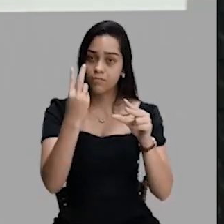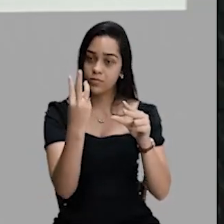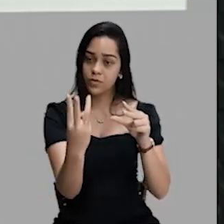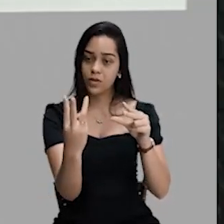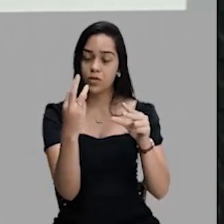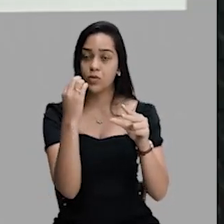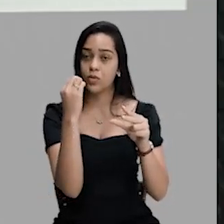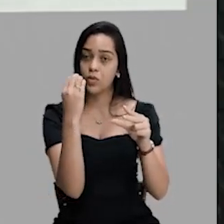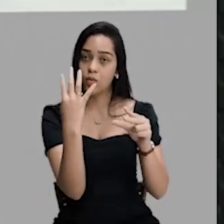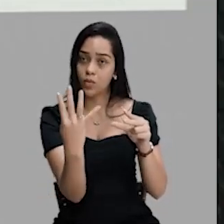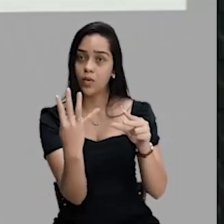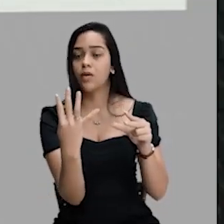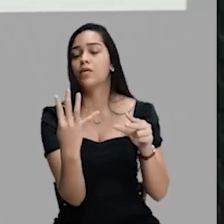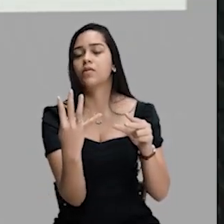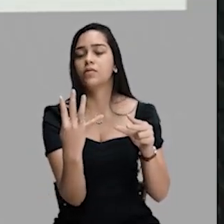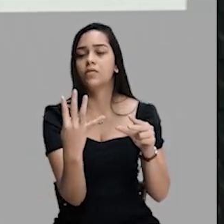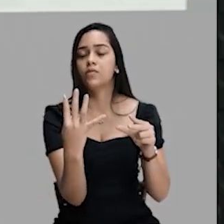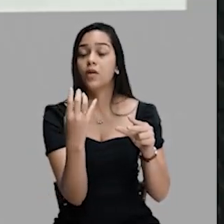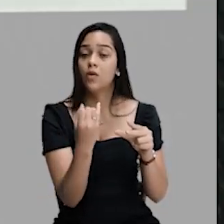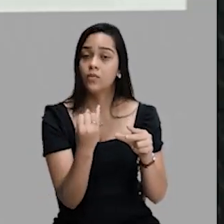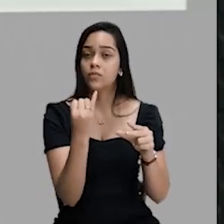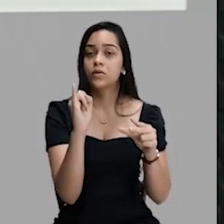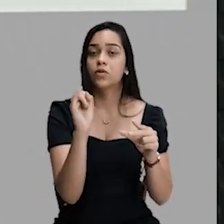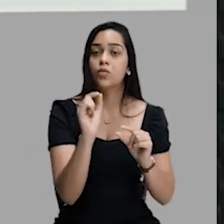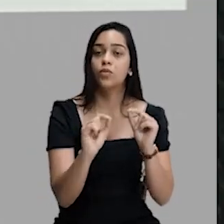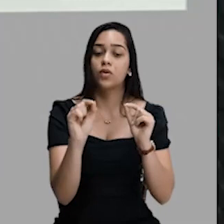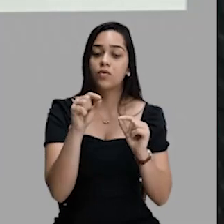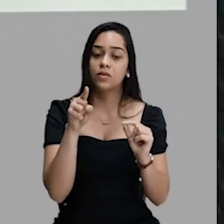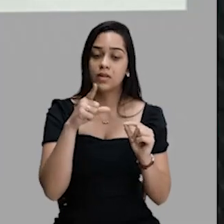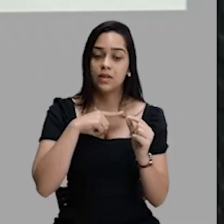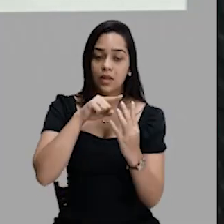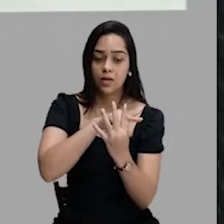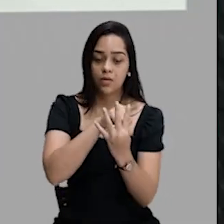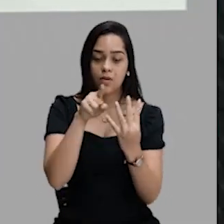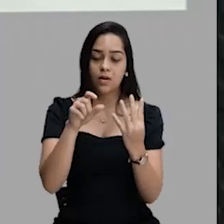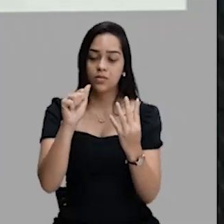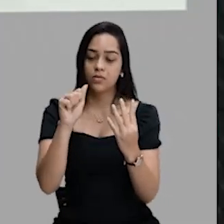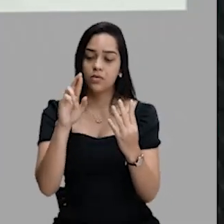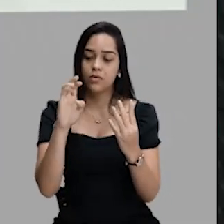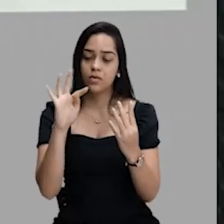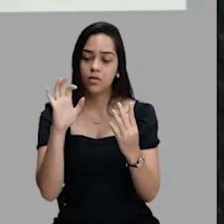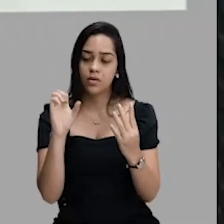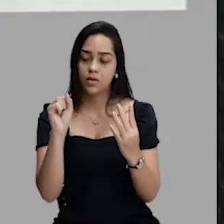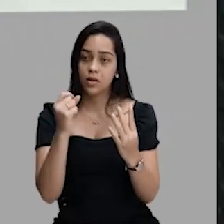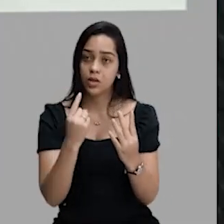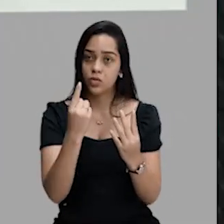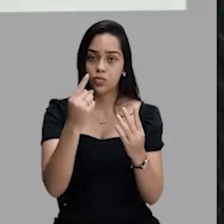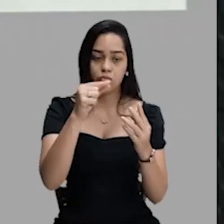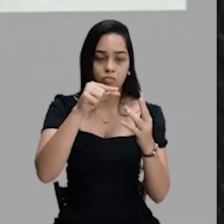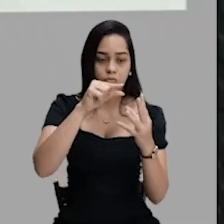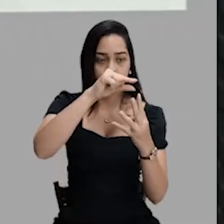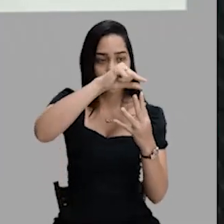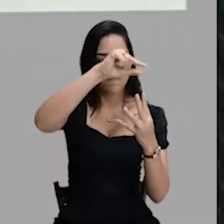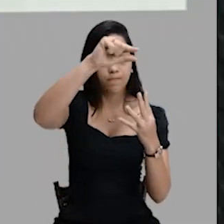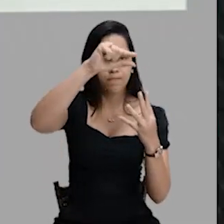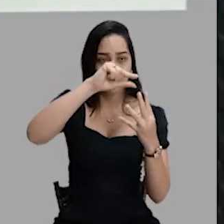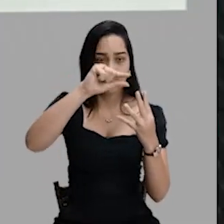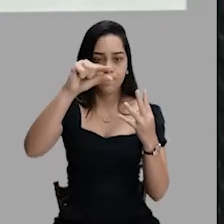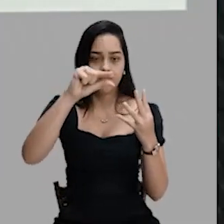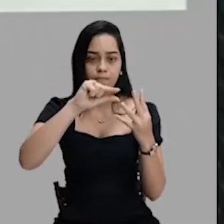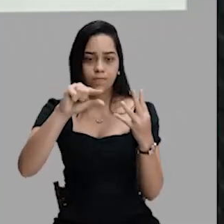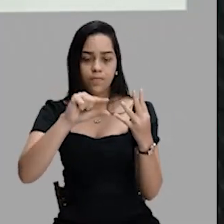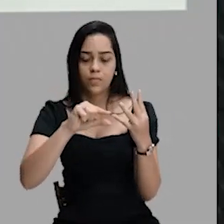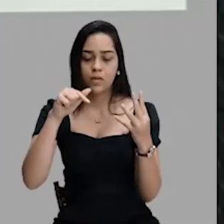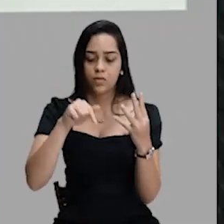ou de 4. Tá? Então, se você tem 4 arestas que convergem num vértice só, e no outro você tem